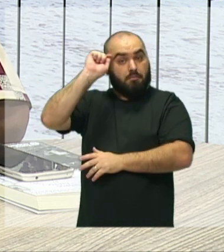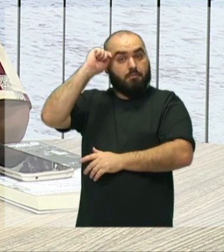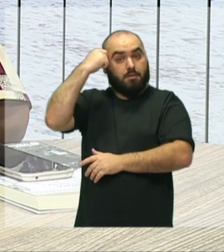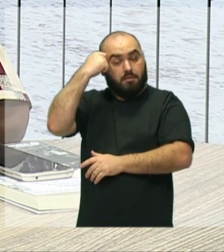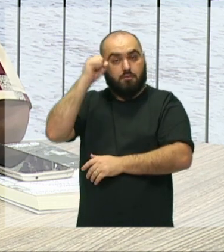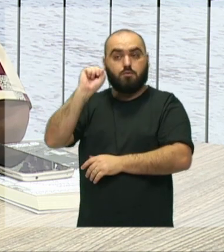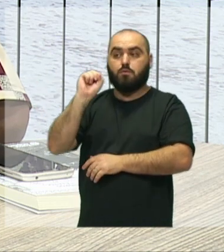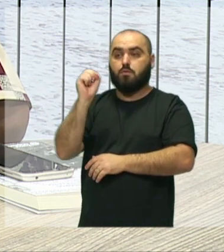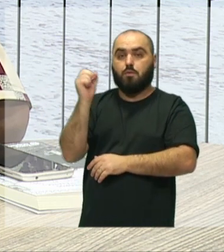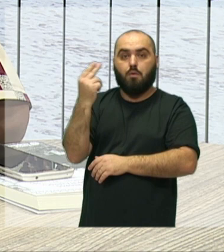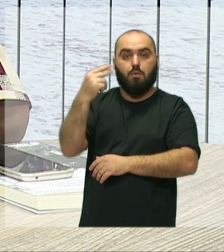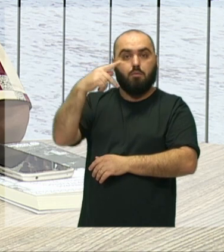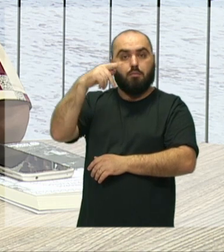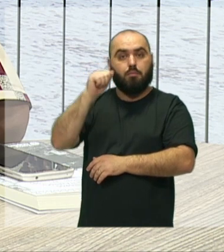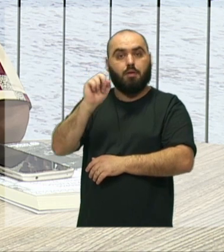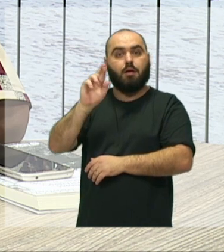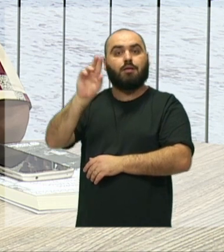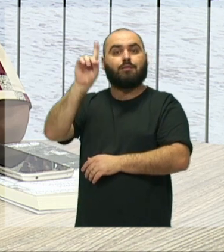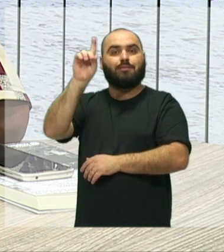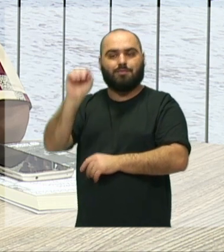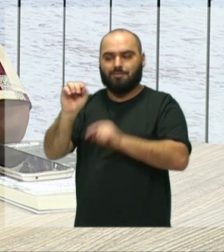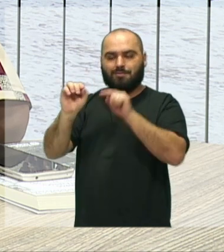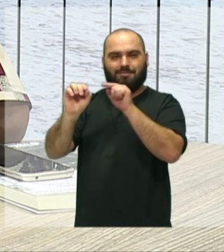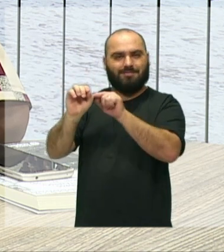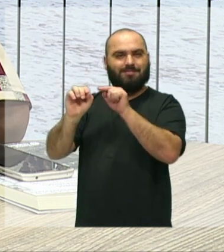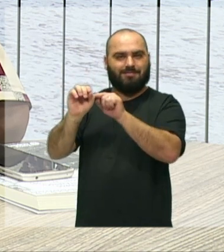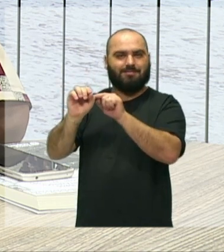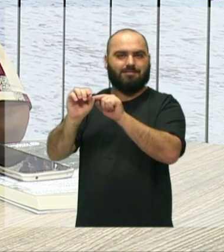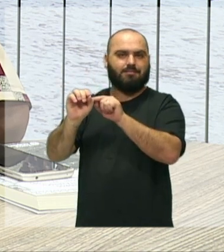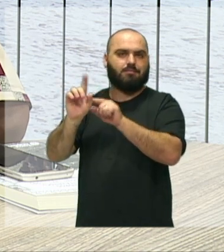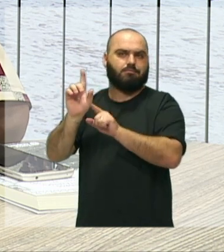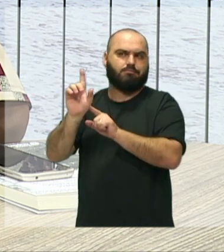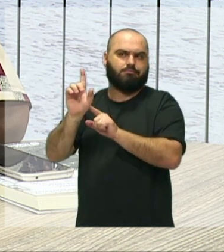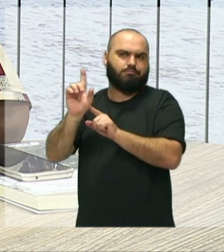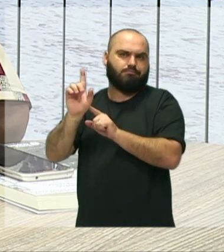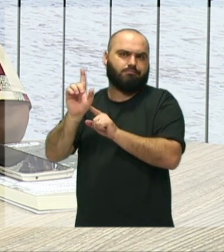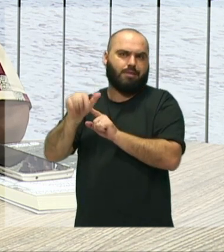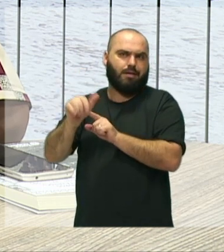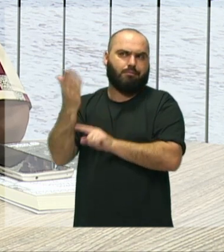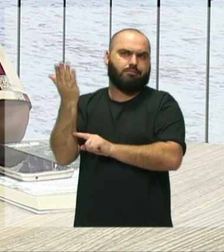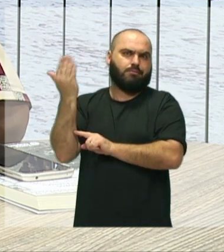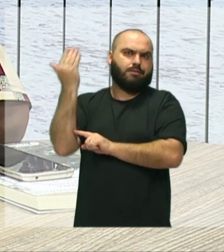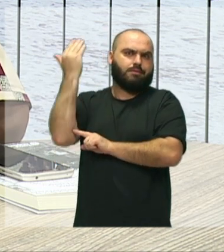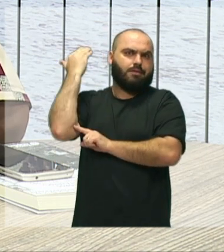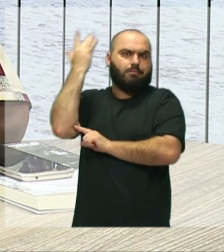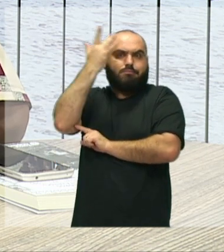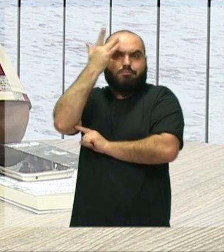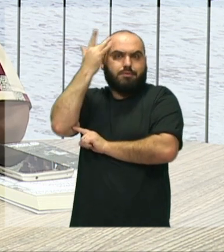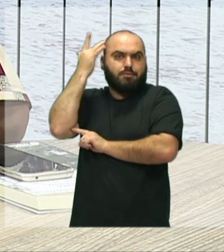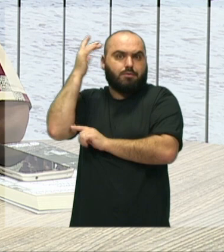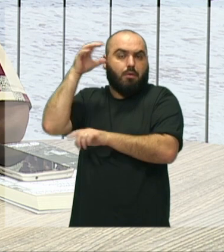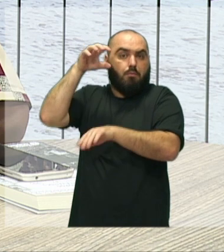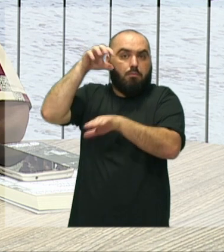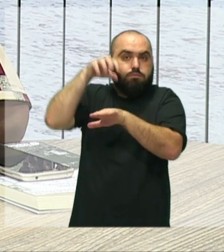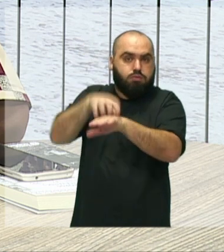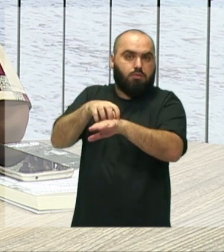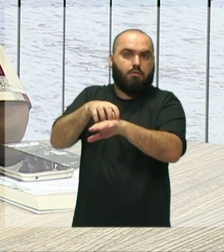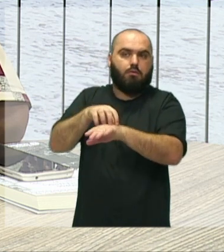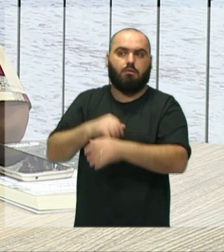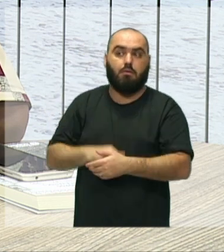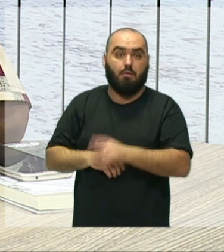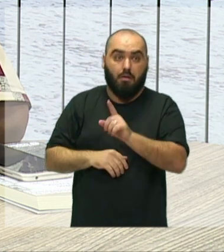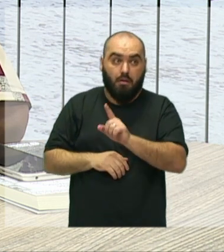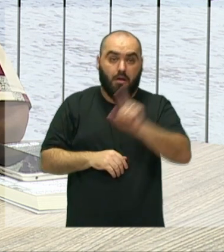categoria preto e a categoria parda é uma invenção do colonizador. No continente africano, inclusive, não existe